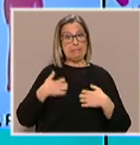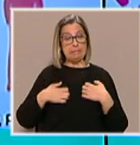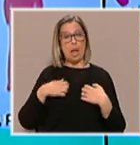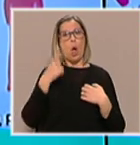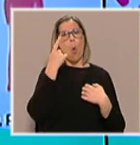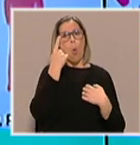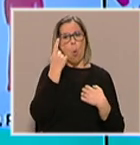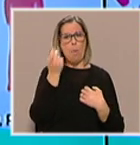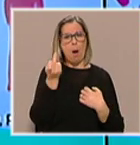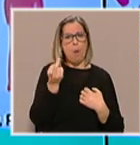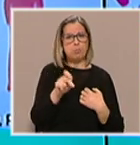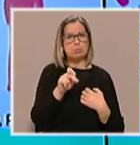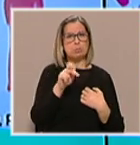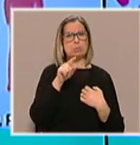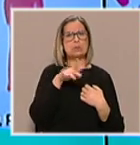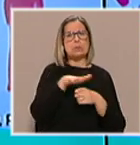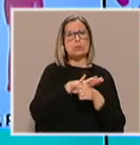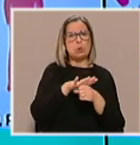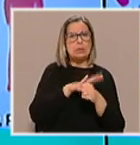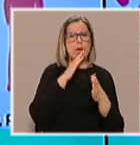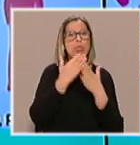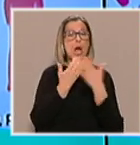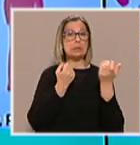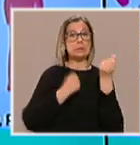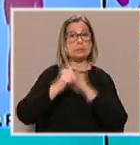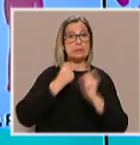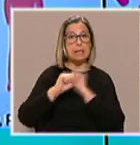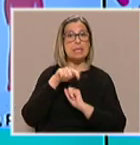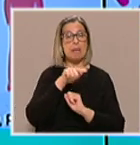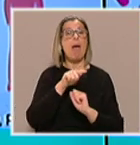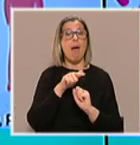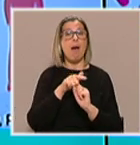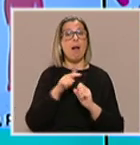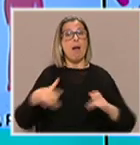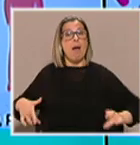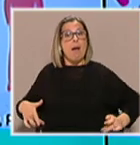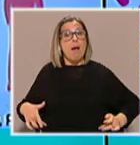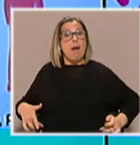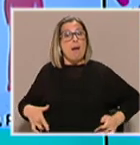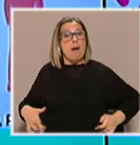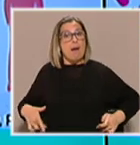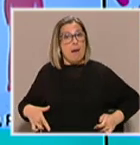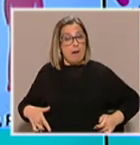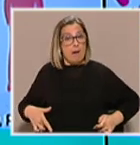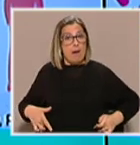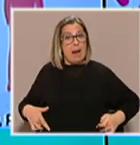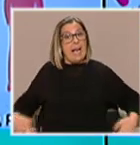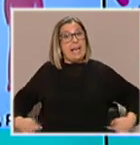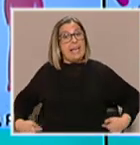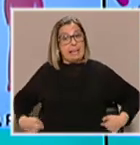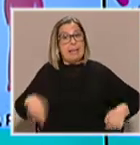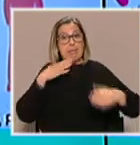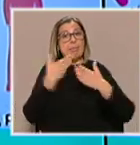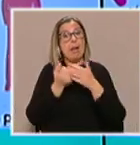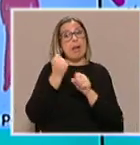atividade interna que era estimulada em situação de stress era o estímulo das glândulas suprarrenais, através da secreção de